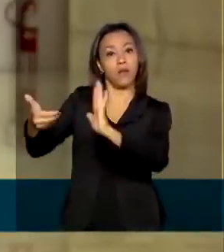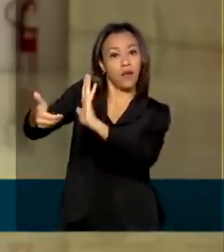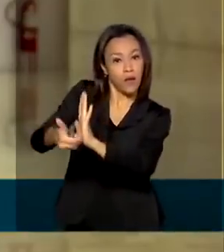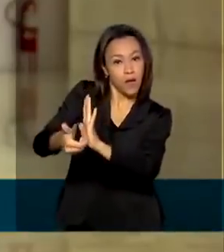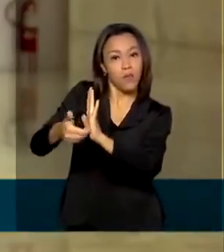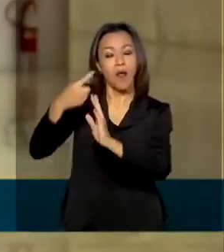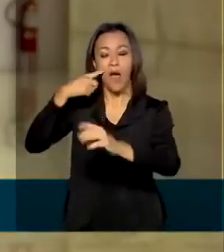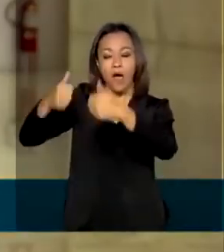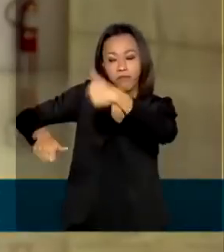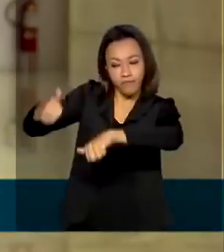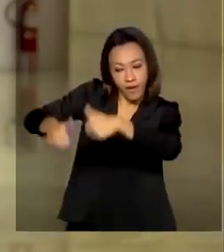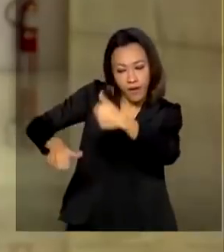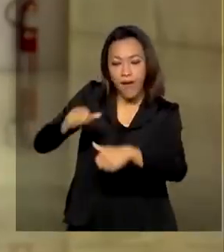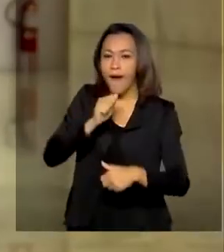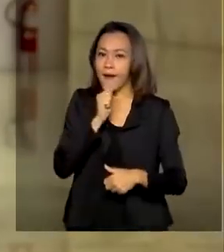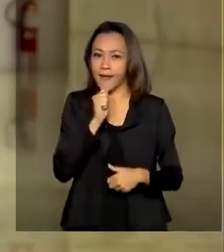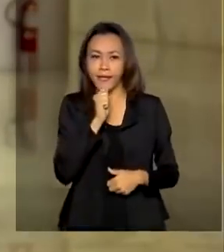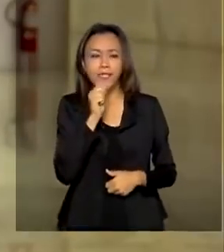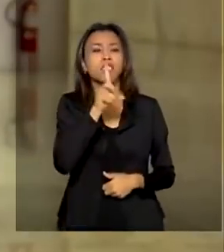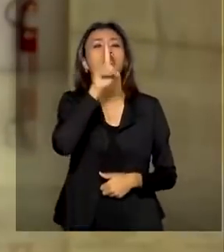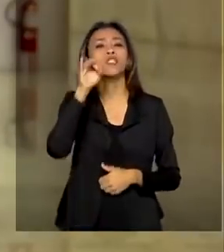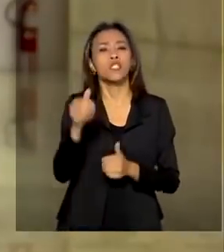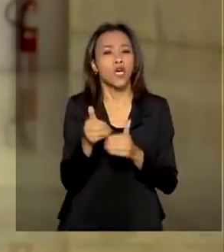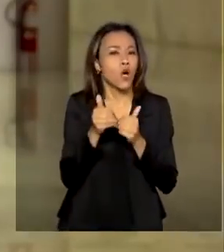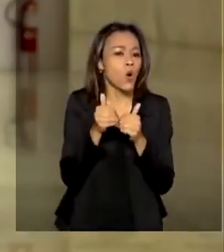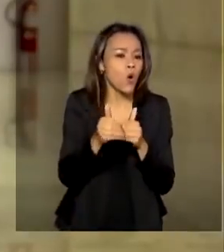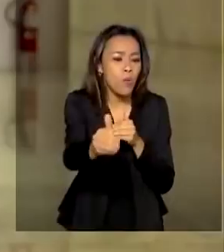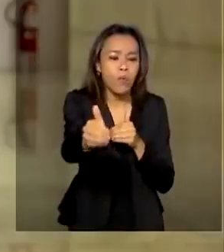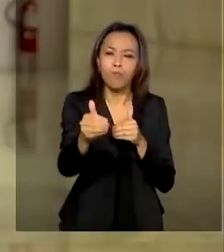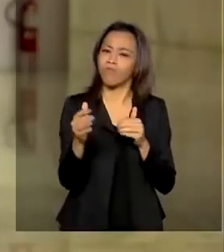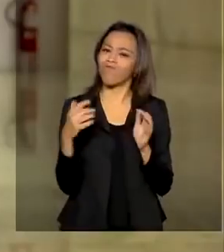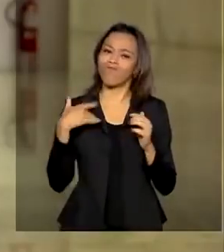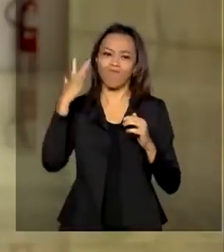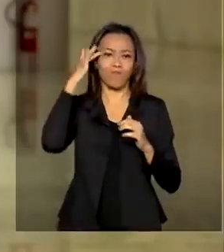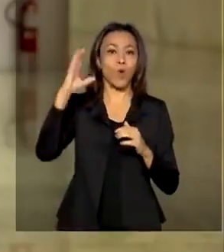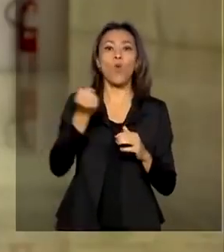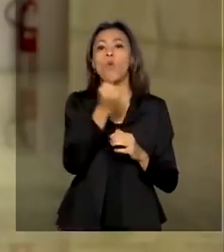Ainda não foi definido quando começa o pagamento, nem quantas parcelas serão.